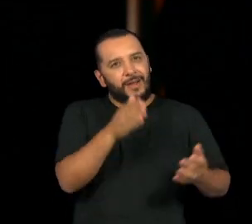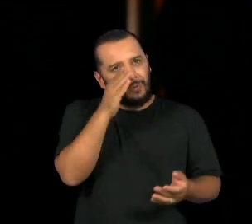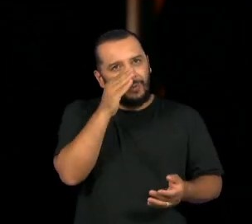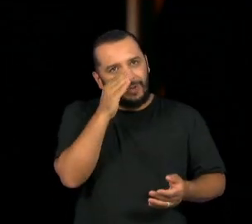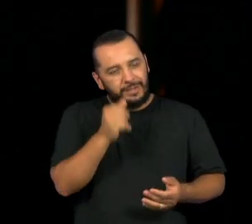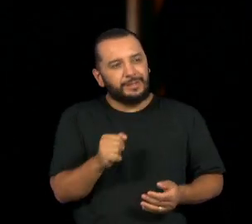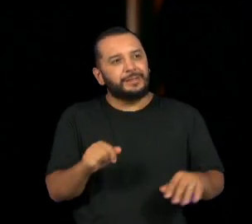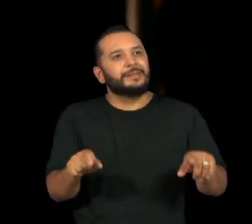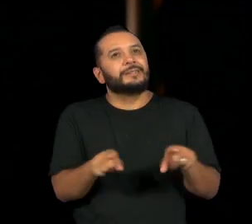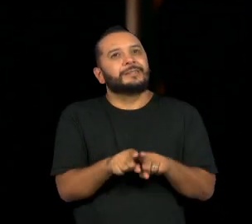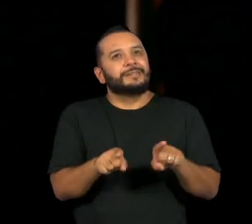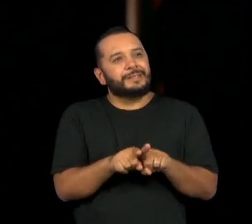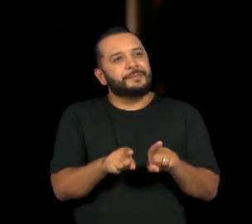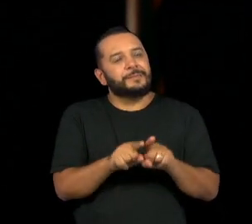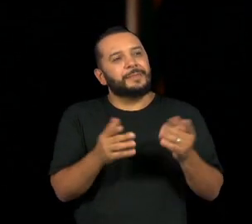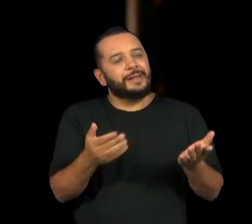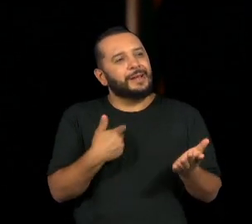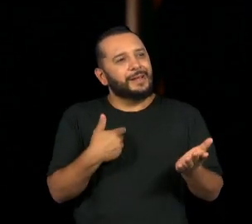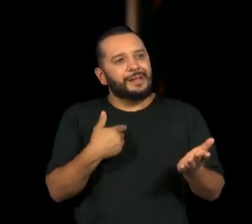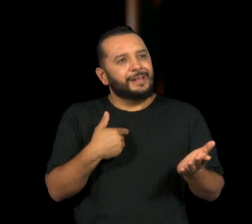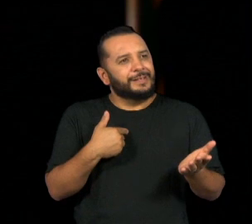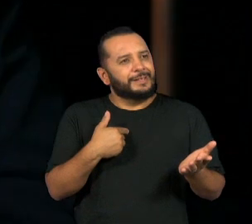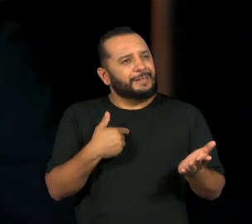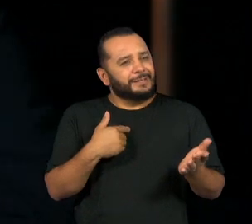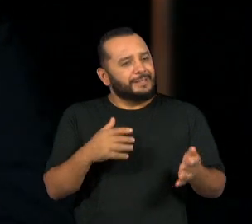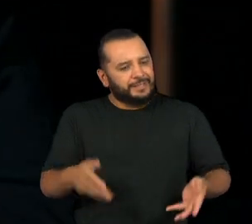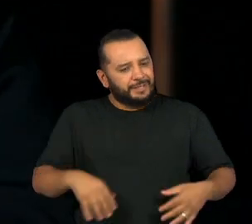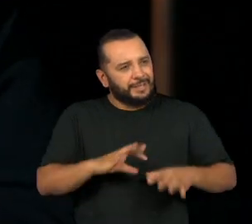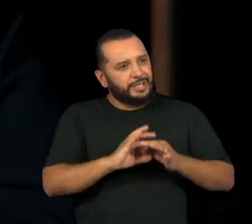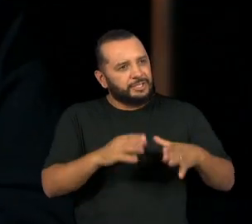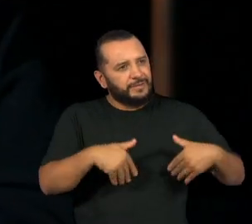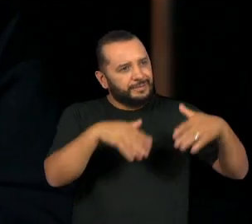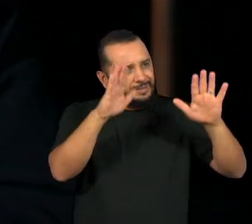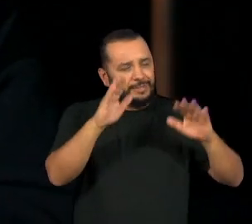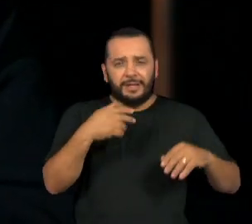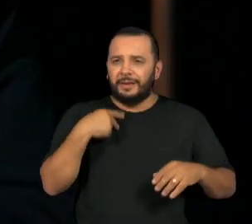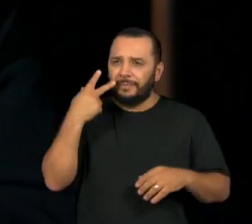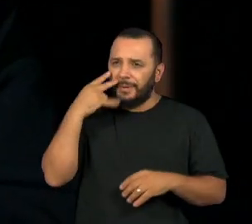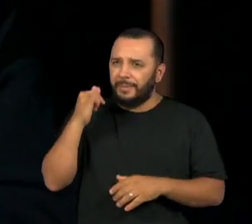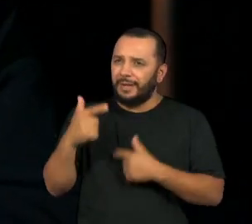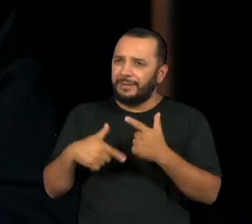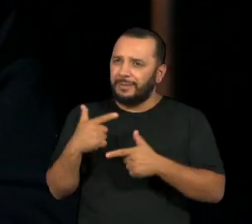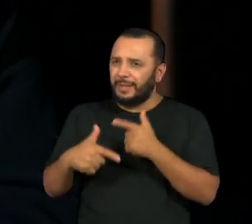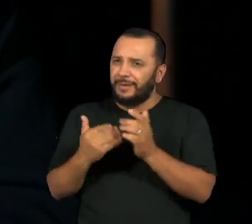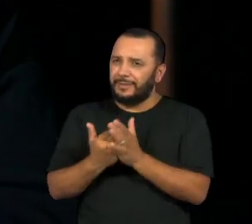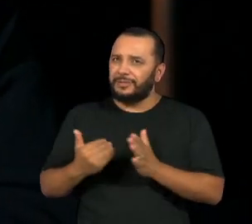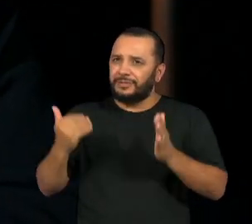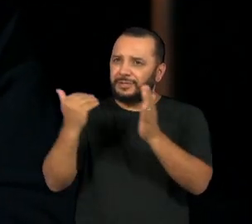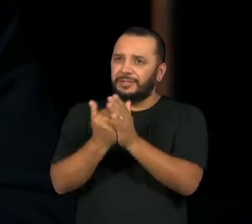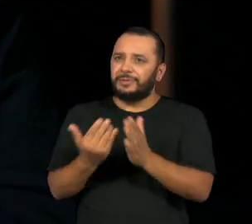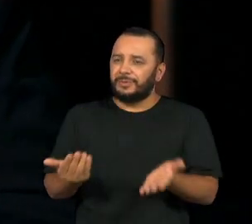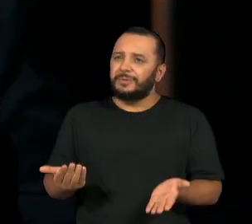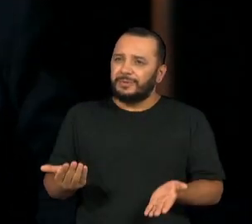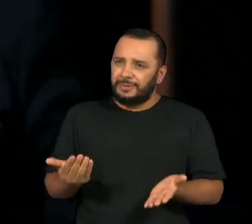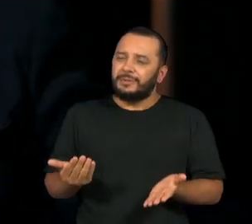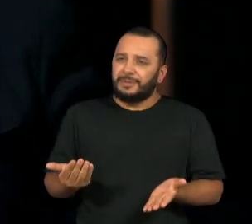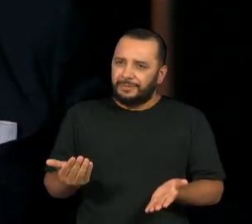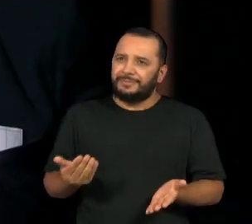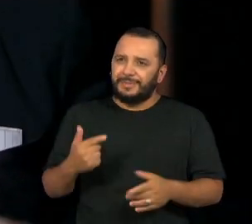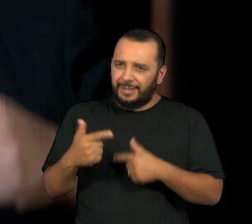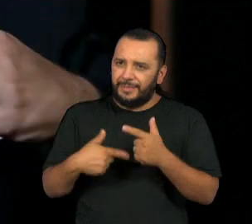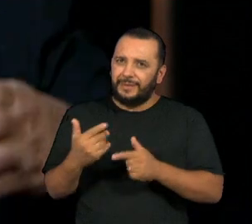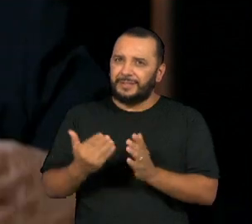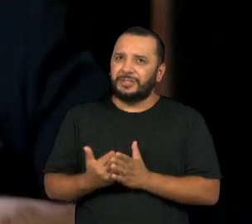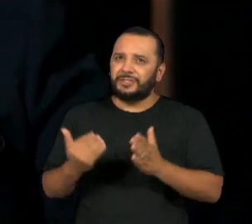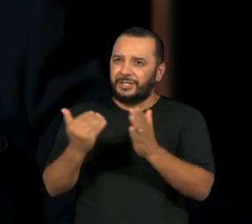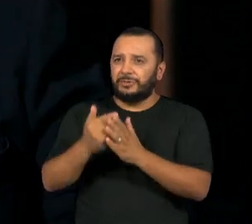te jogar no inesperado. E papai trabalhava demais. Então a gente não era muito presente no sentido de Sabe,